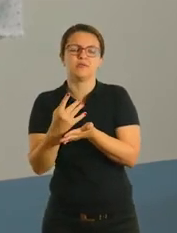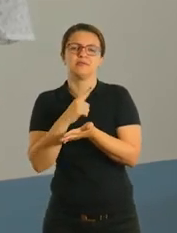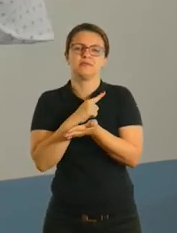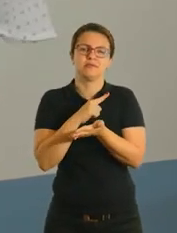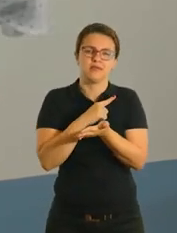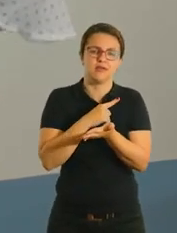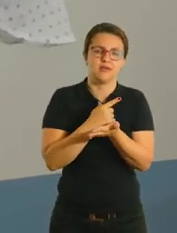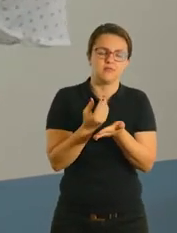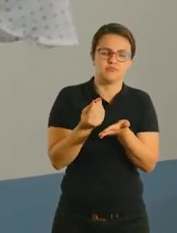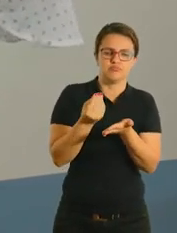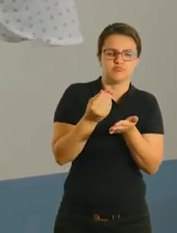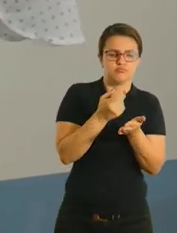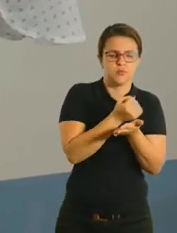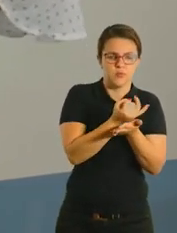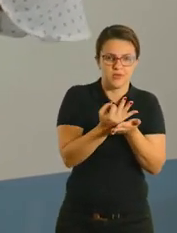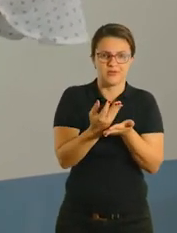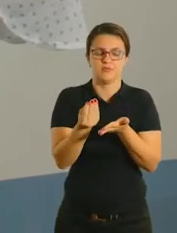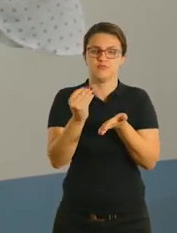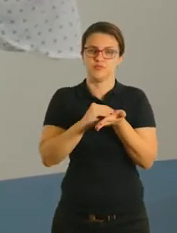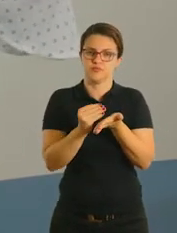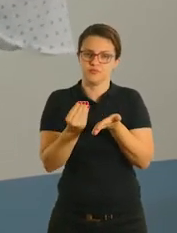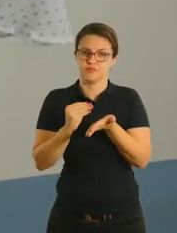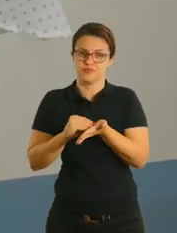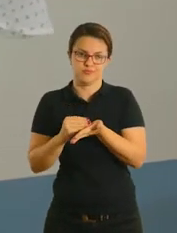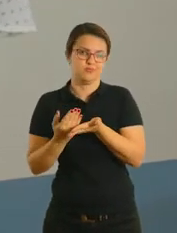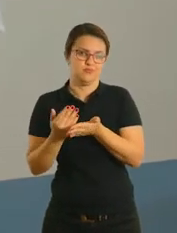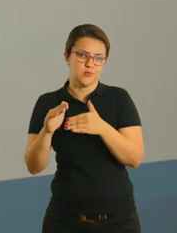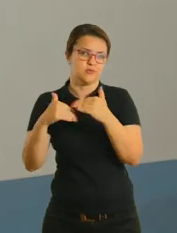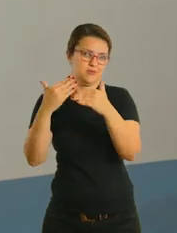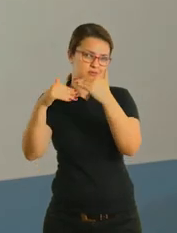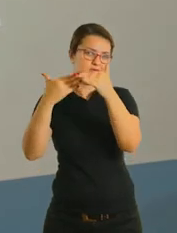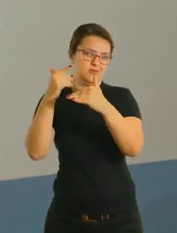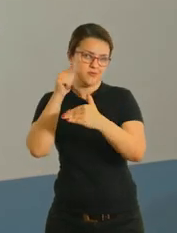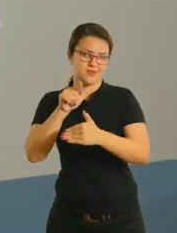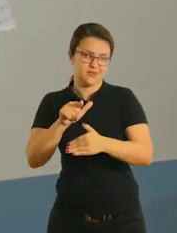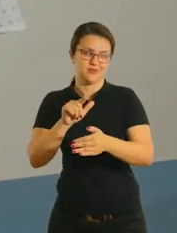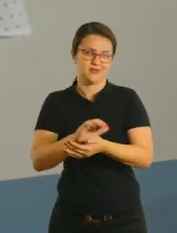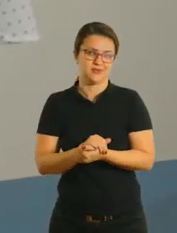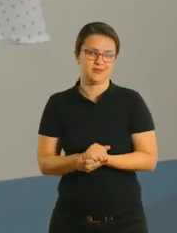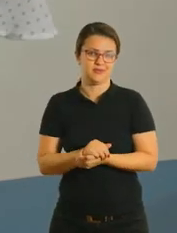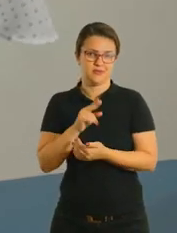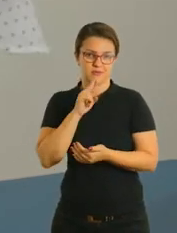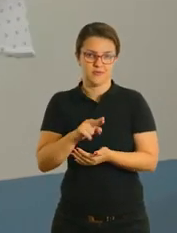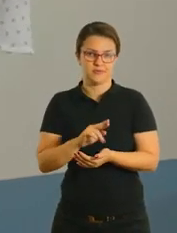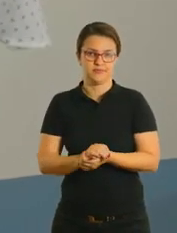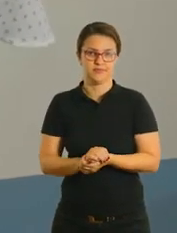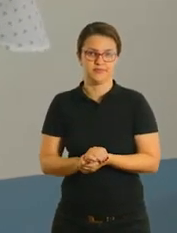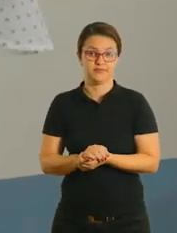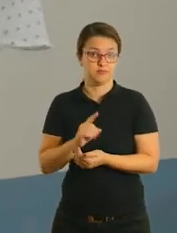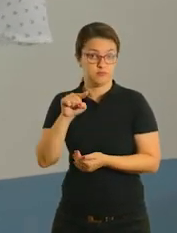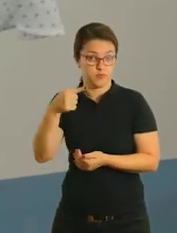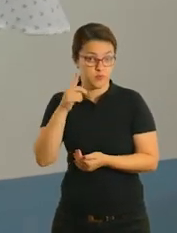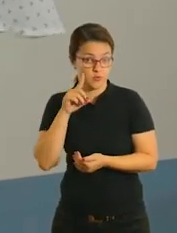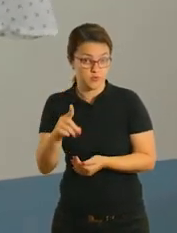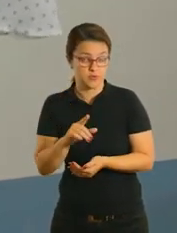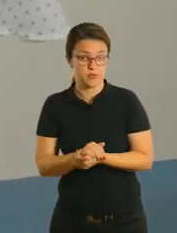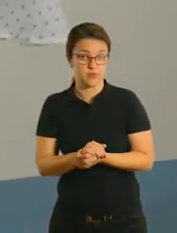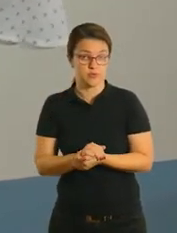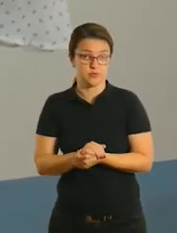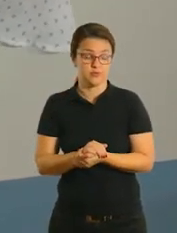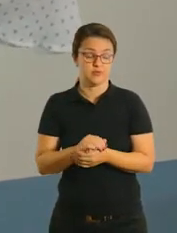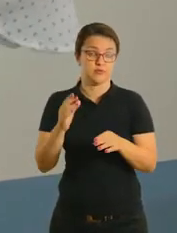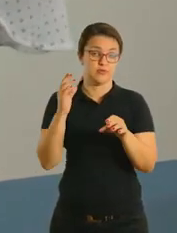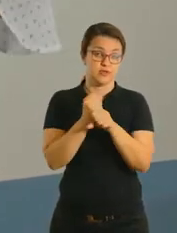nesse caminho, a gente consegue avançar. A outra sugestão do outro dia são contas de adição e de